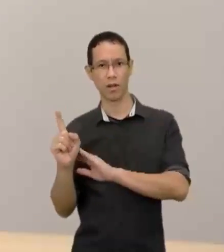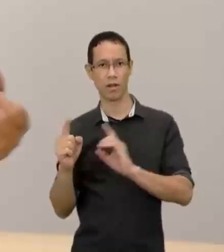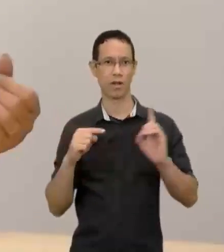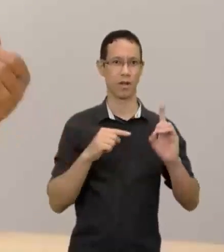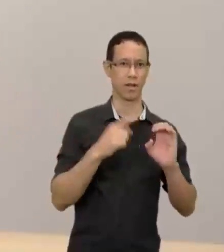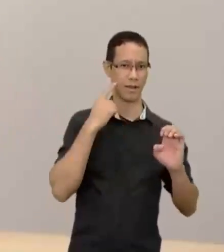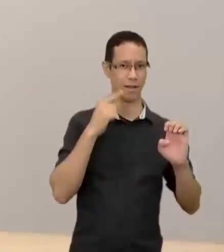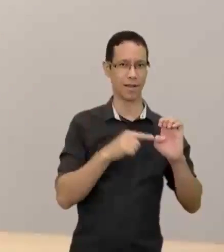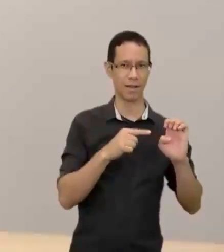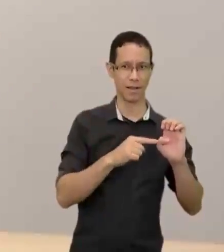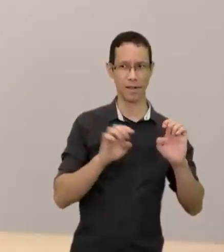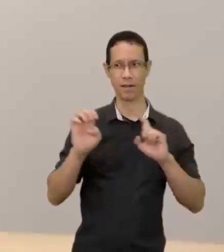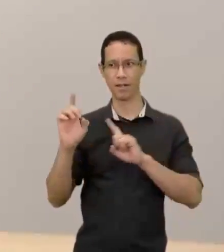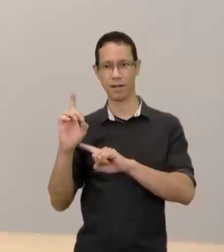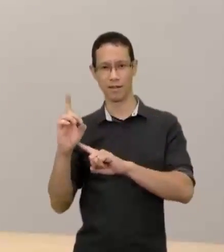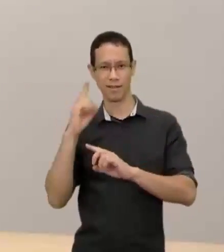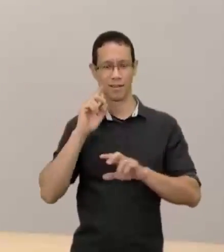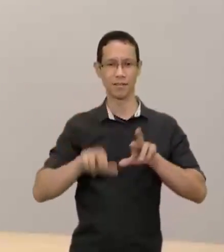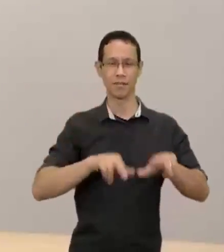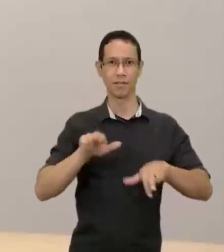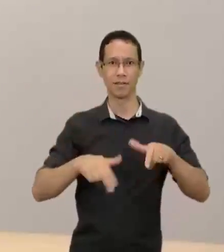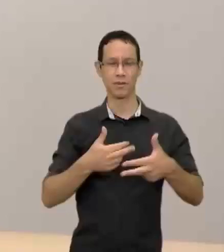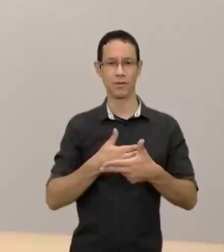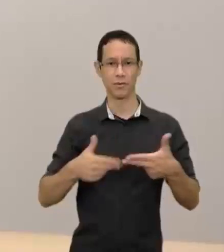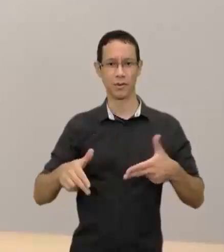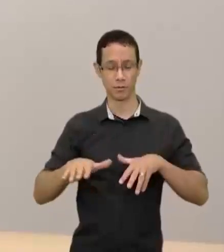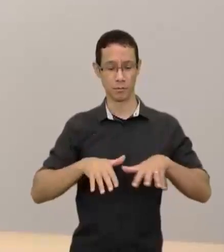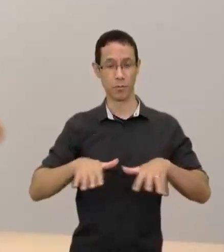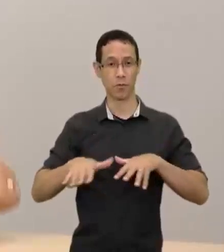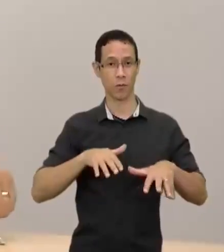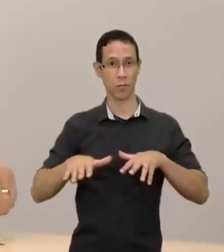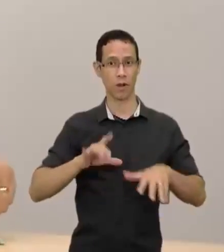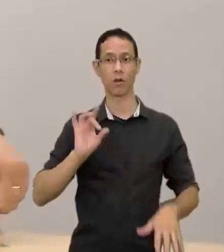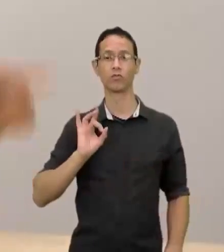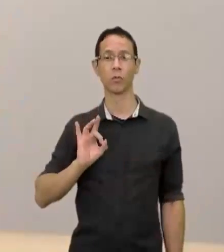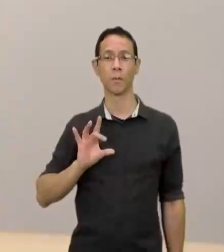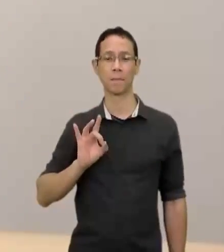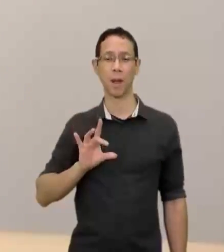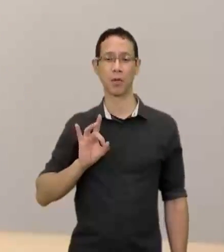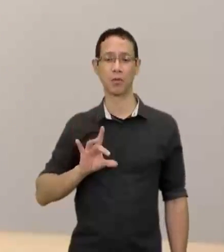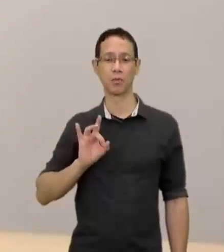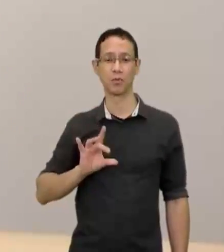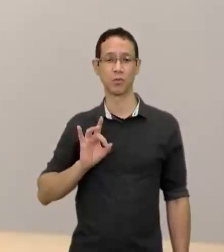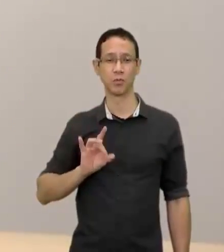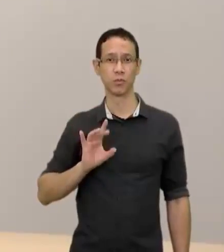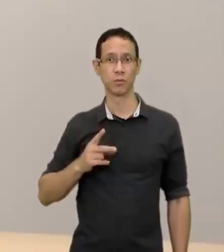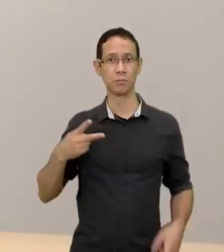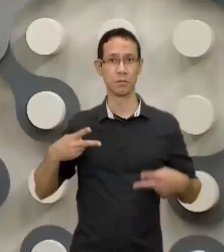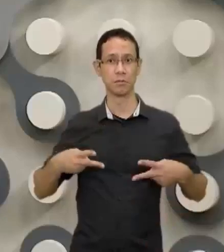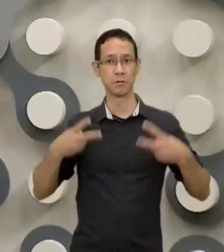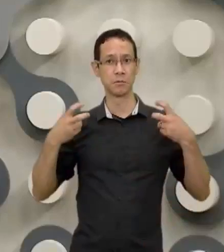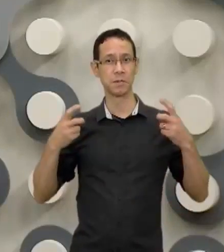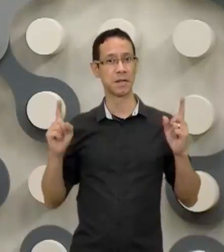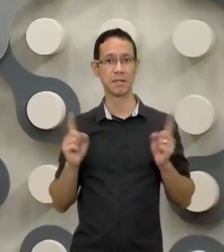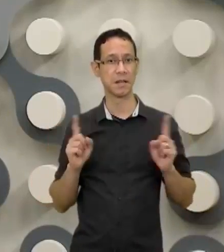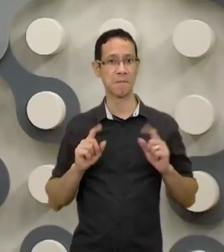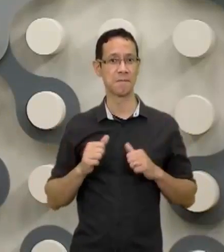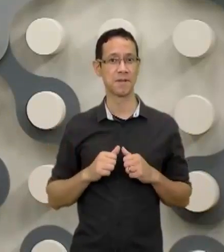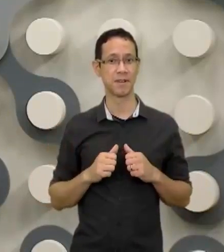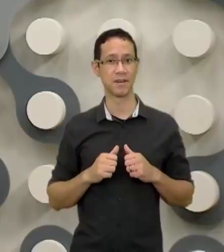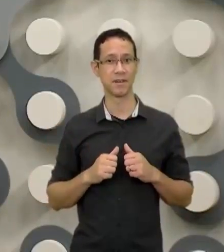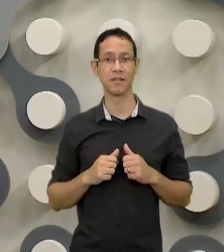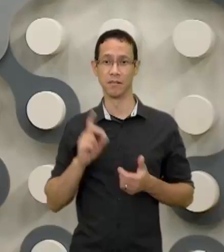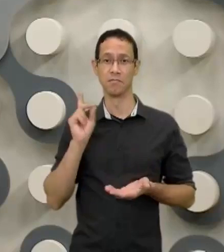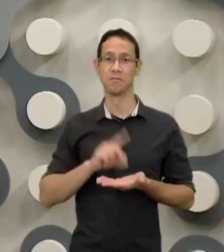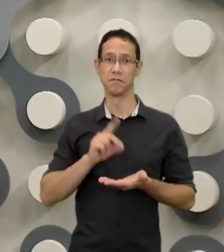se movimenta, a gente faz várias coisas no modelo automático sem notar. É verdade. Apenas quando a gente sai do... eu vou falar, agora eu